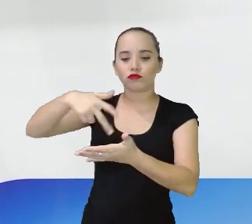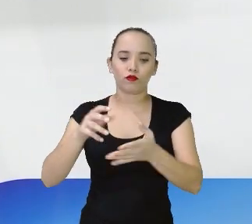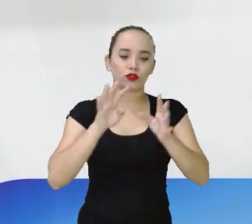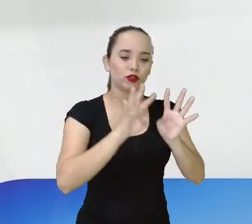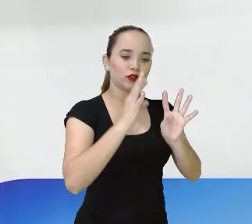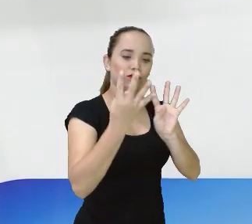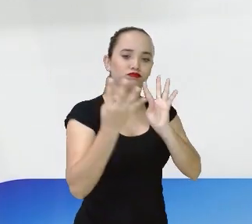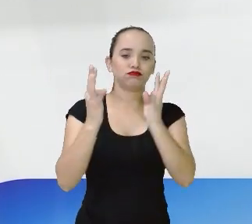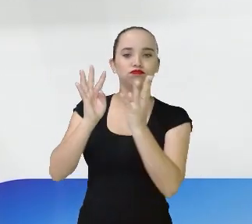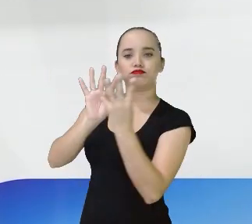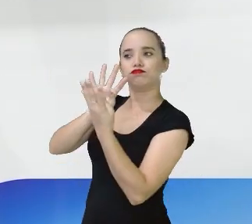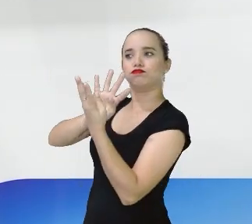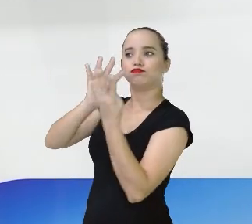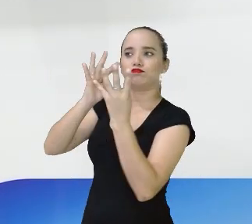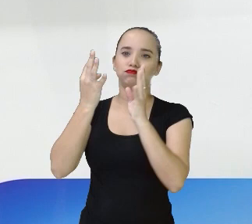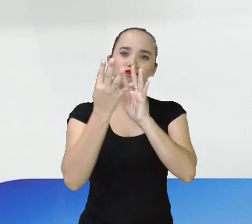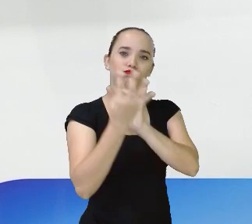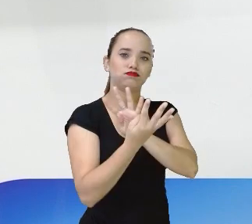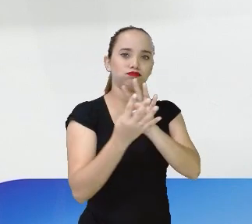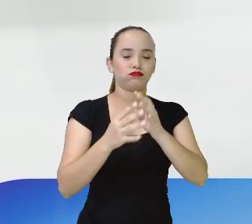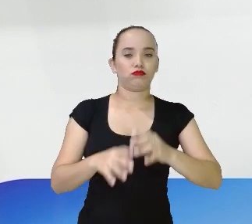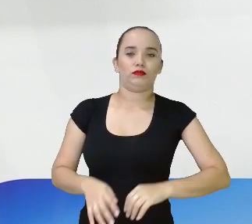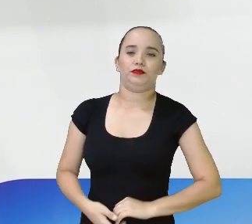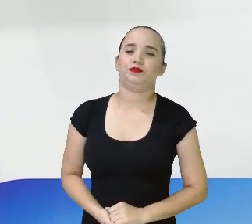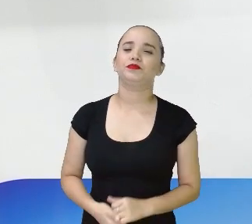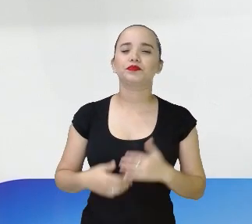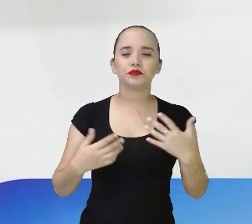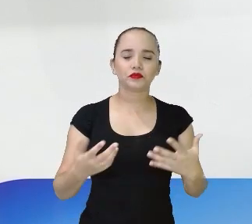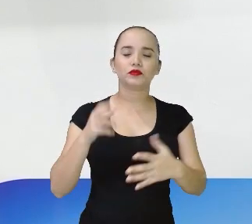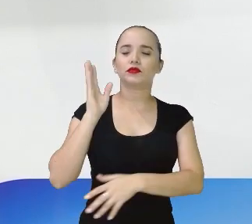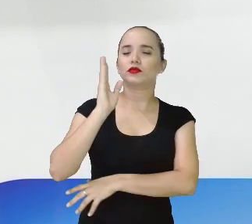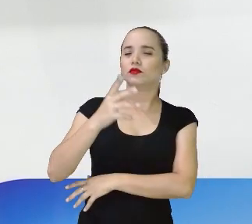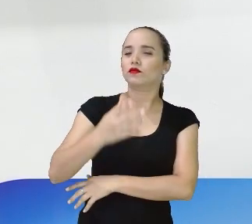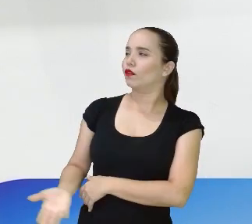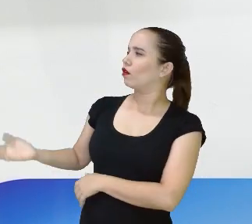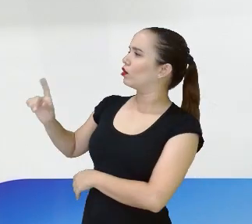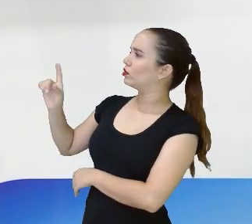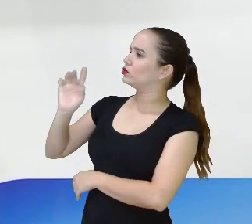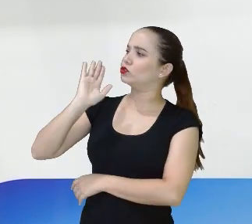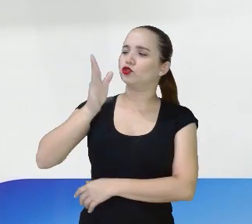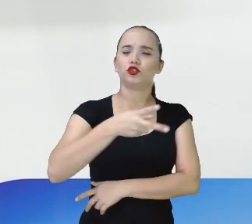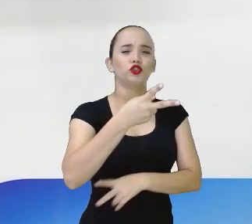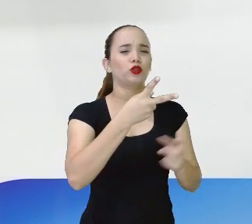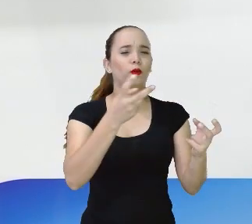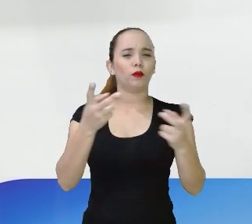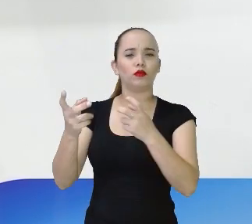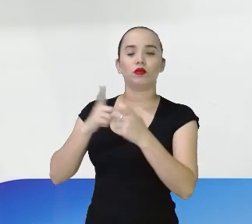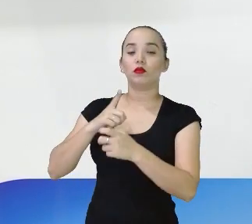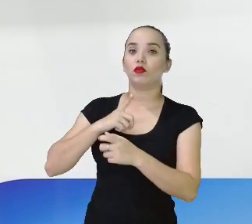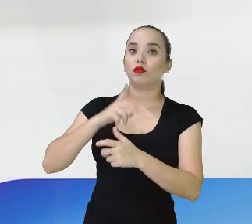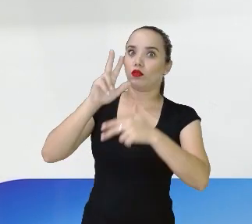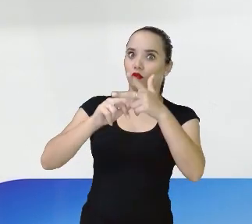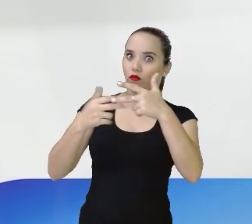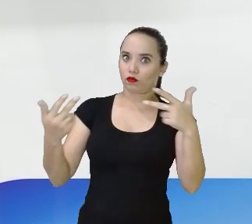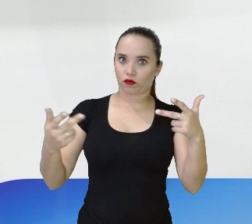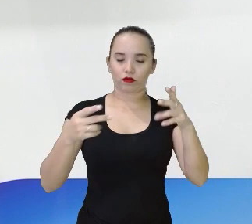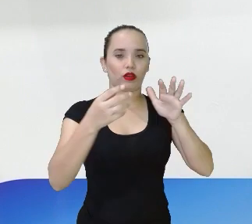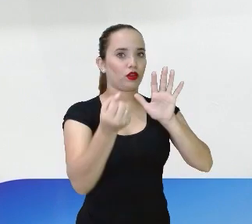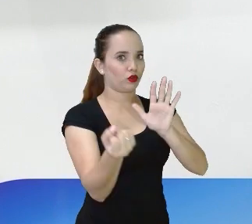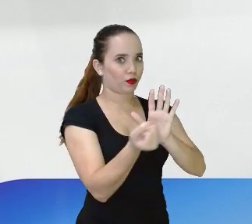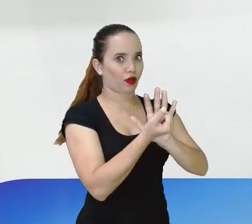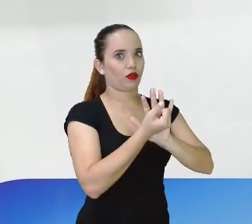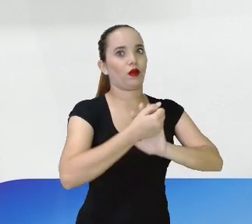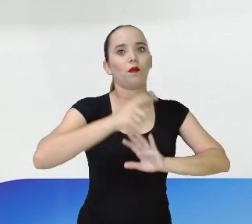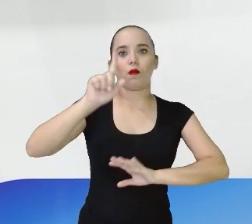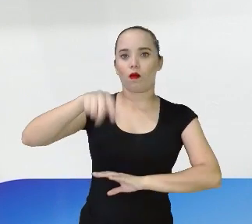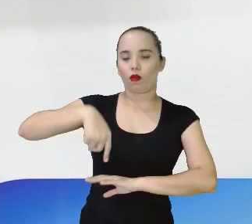exemplos de patrimônios do nosso estado, né? Falando sobre a ciranda, que é um ritmo, uma música, falando